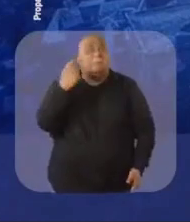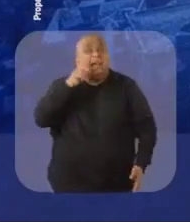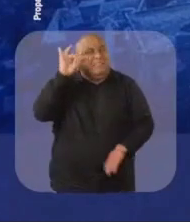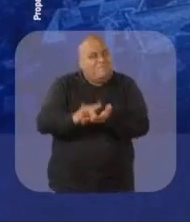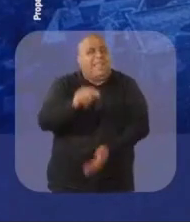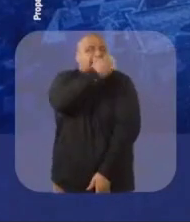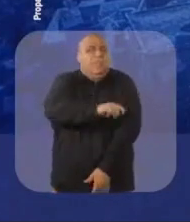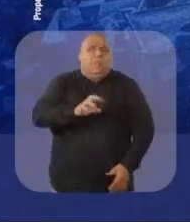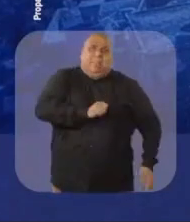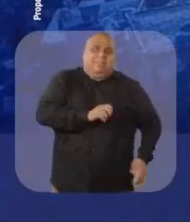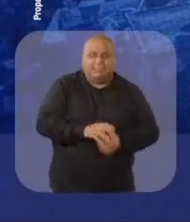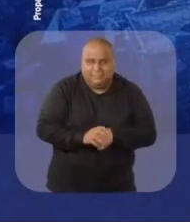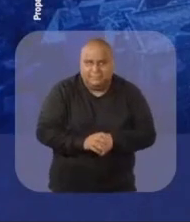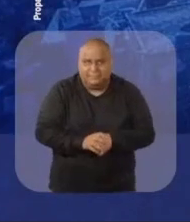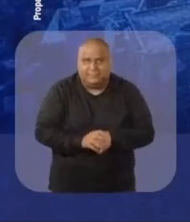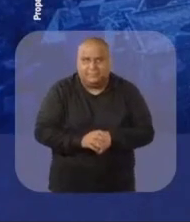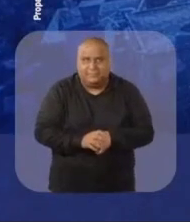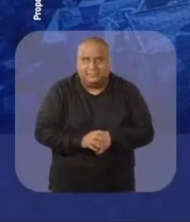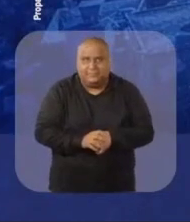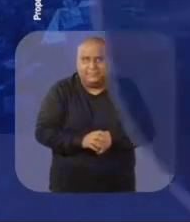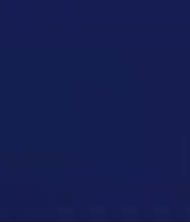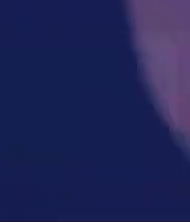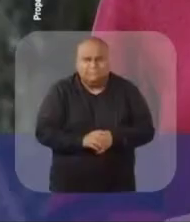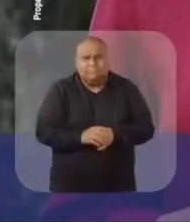Rocha. Marta é Rio.